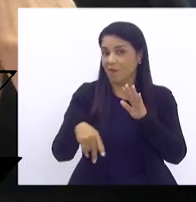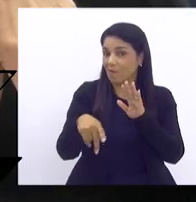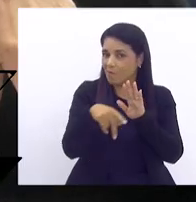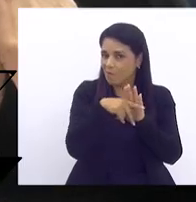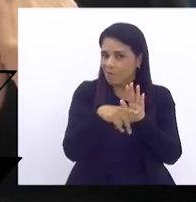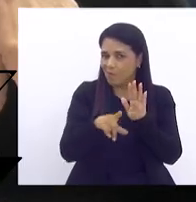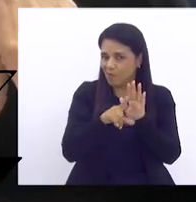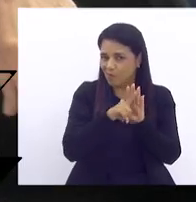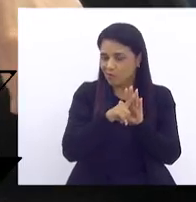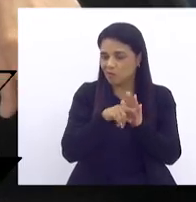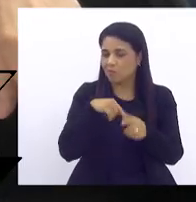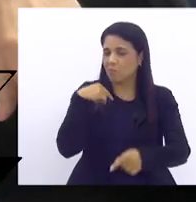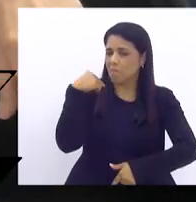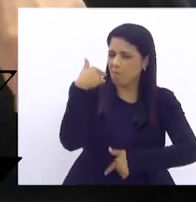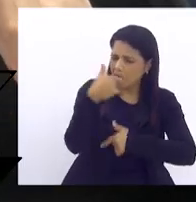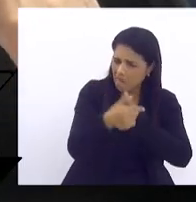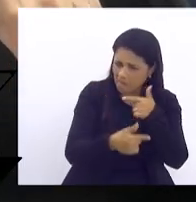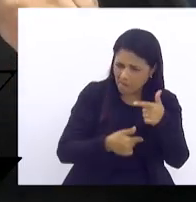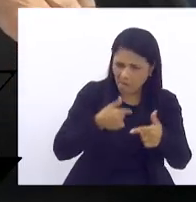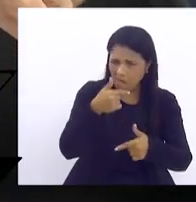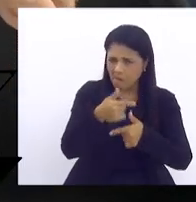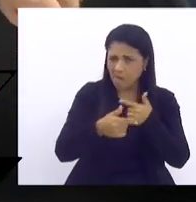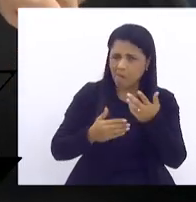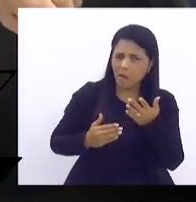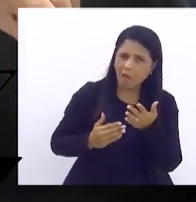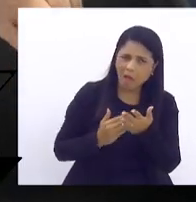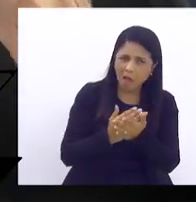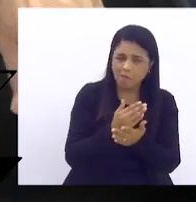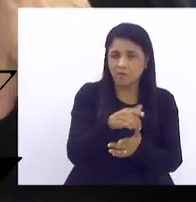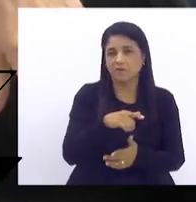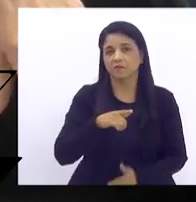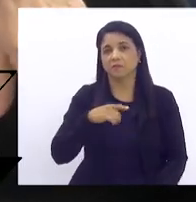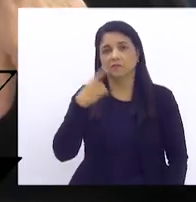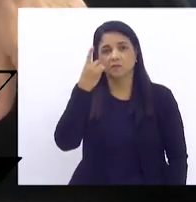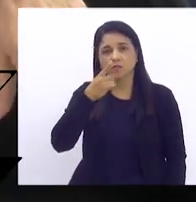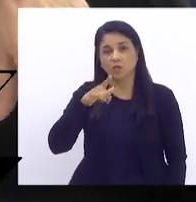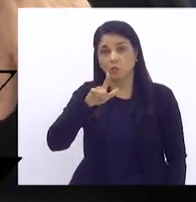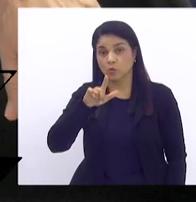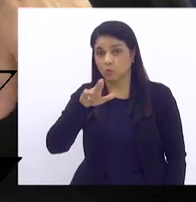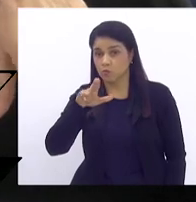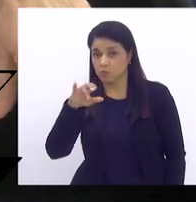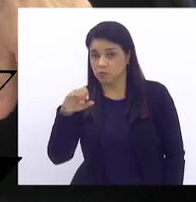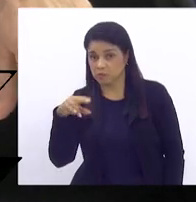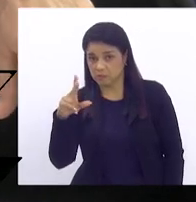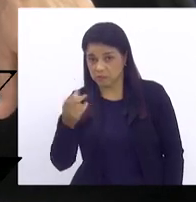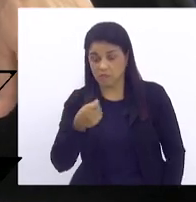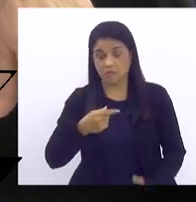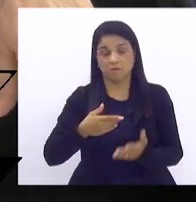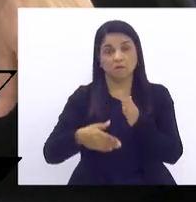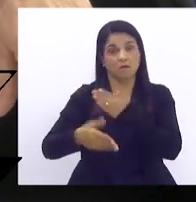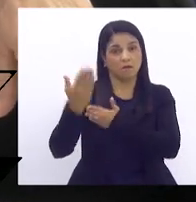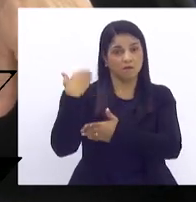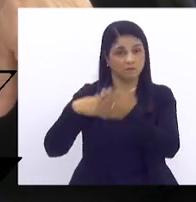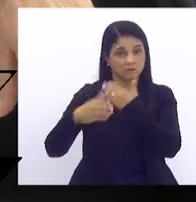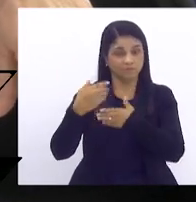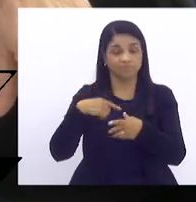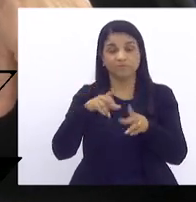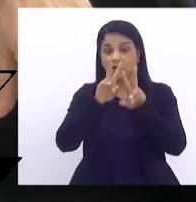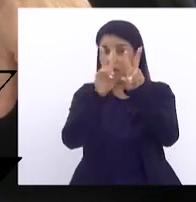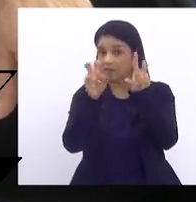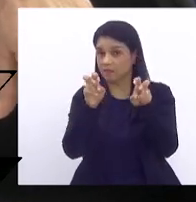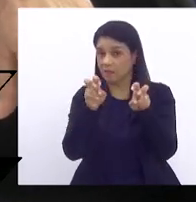que deu a mão de obra para ser aprovado aqui da deputada Lucinha na legislatura passada versava sobre